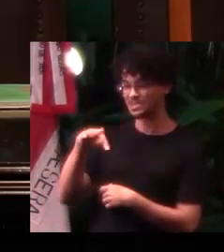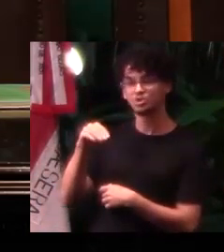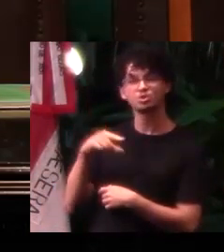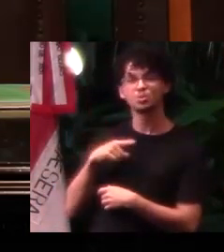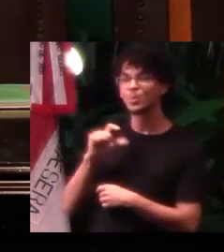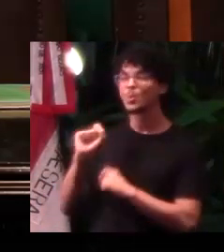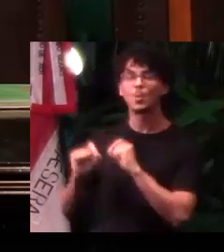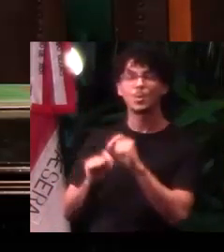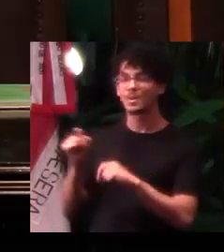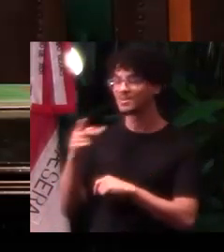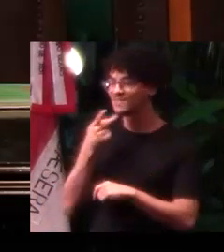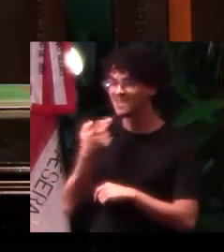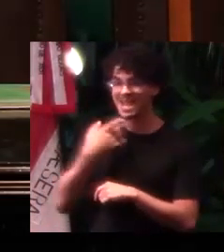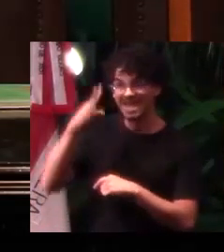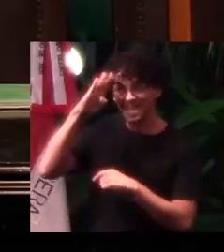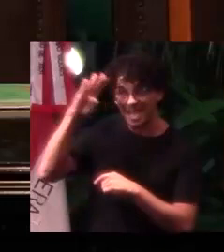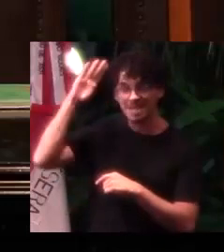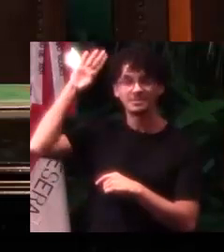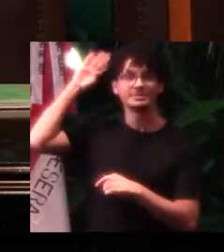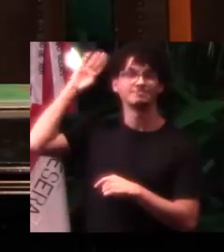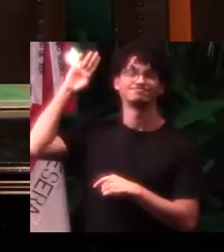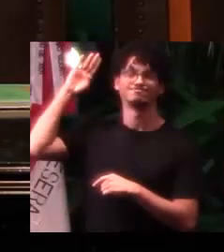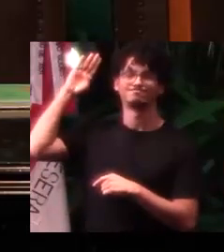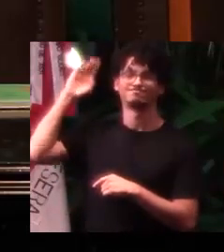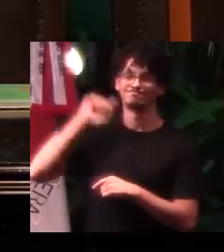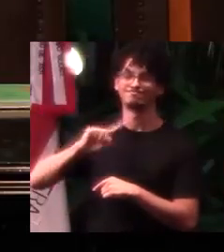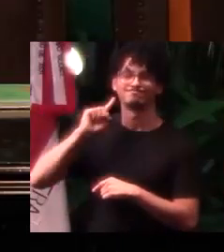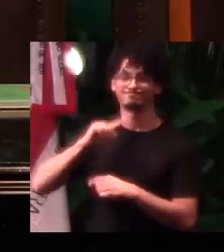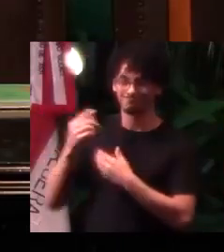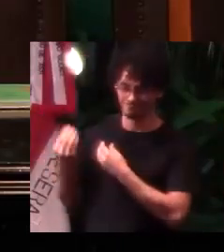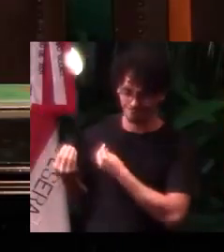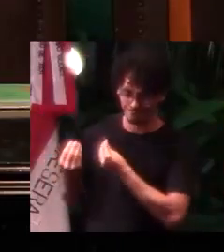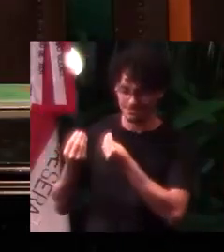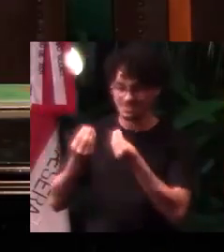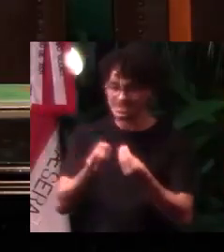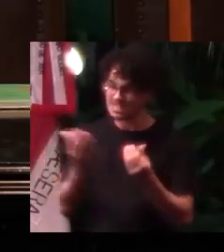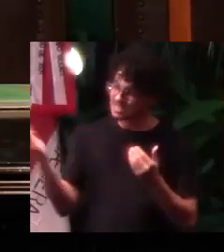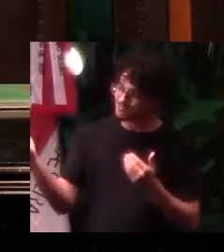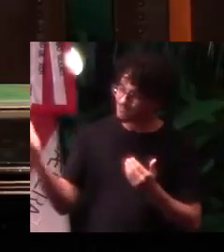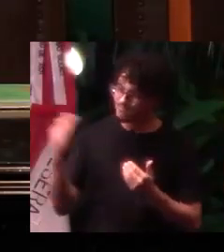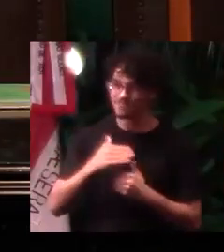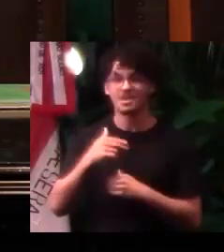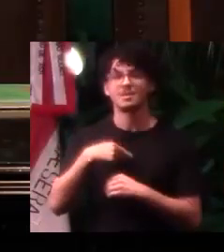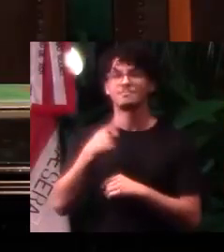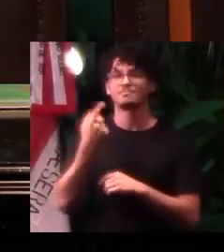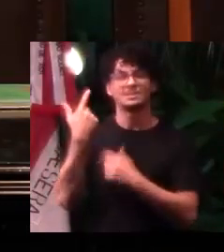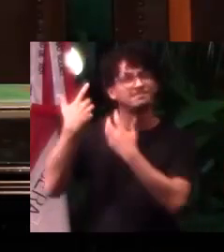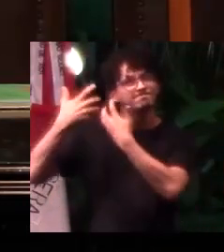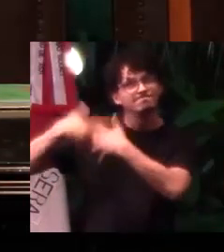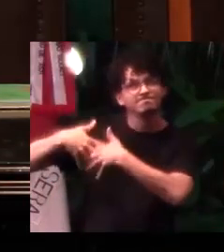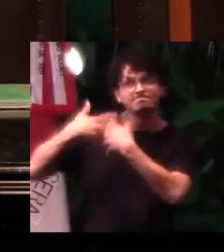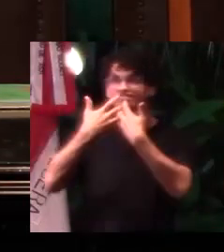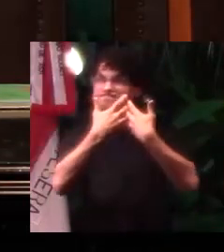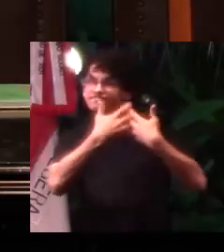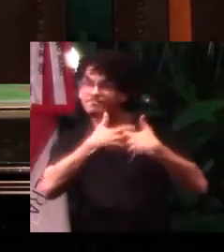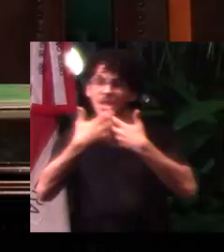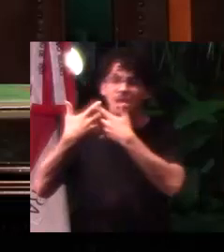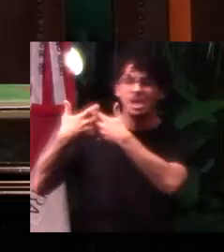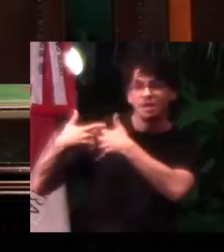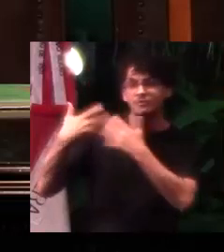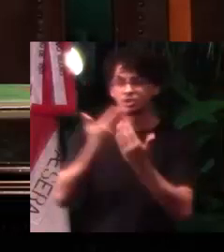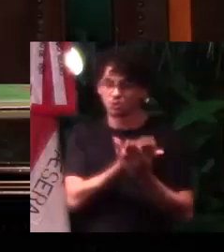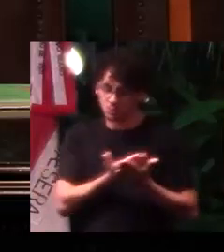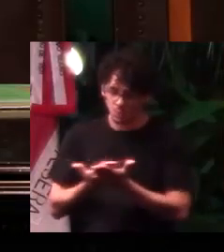a academia e a sociedade brasileira a refletir, a estudar e a